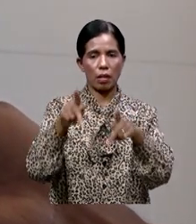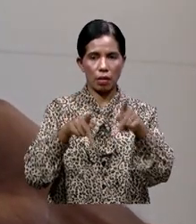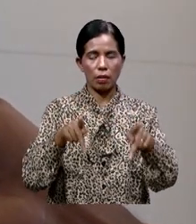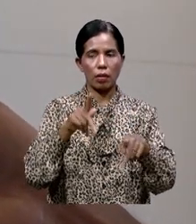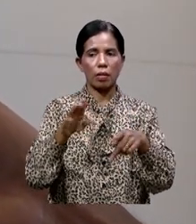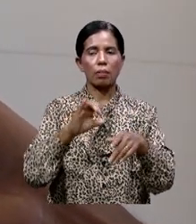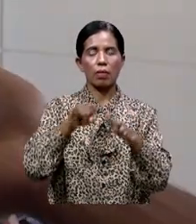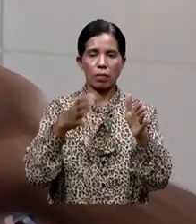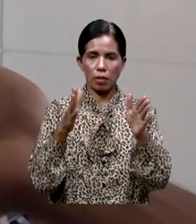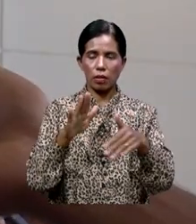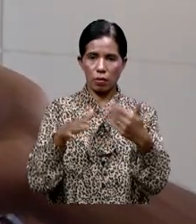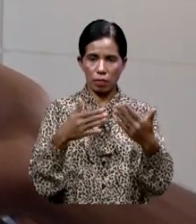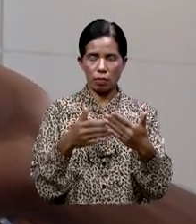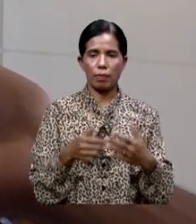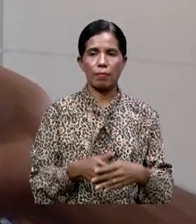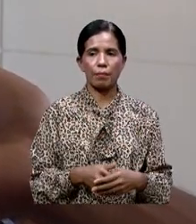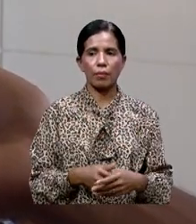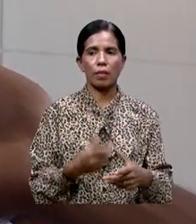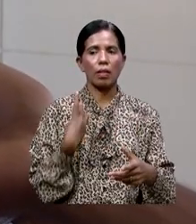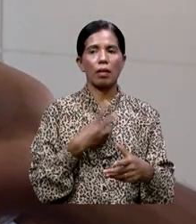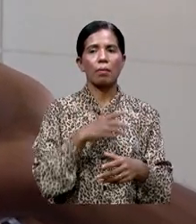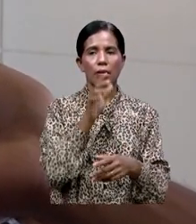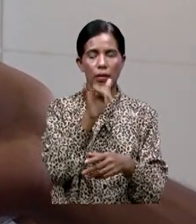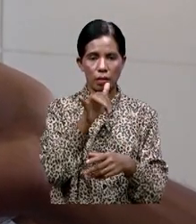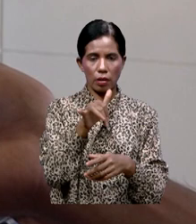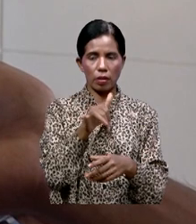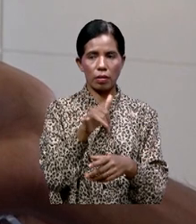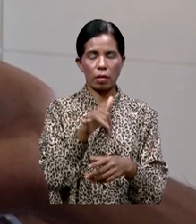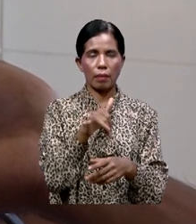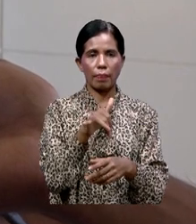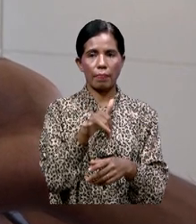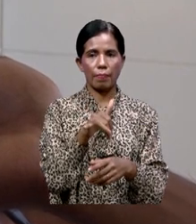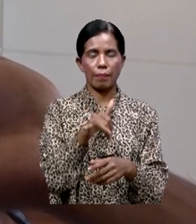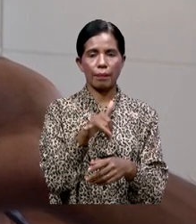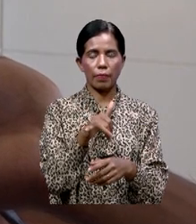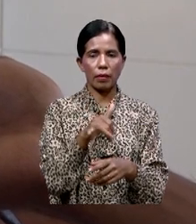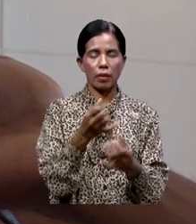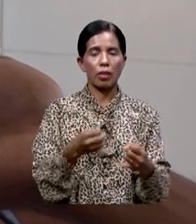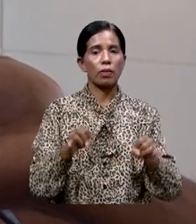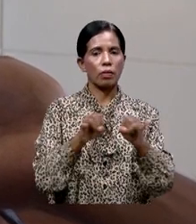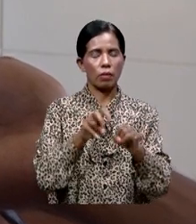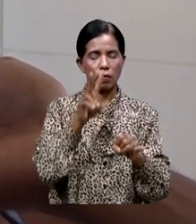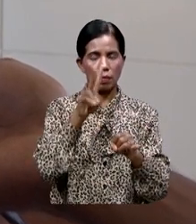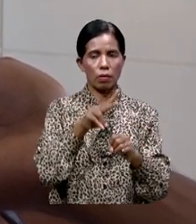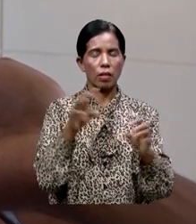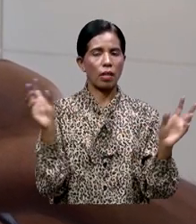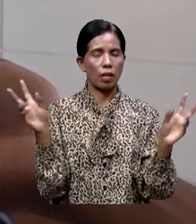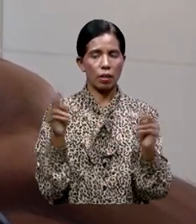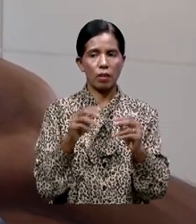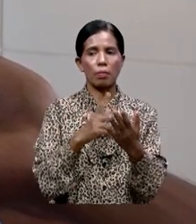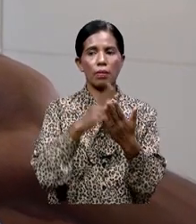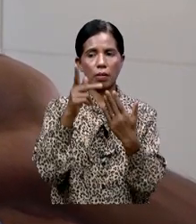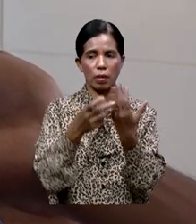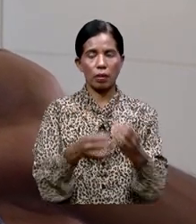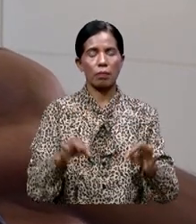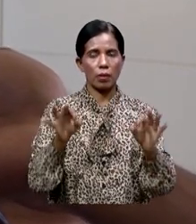da jornalista será. Nós concordamos com a instituição rua, né, lá e programa